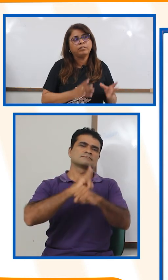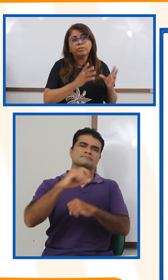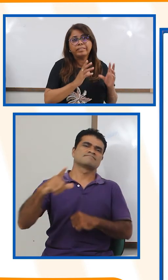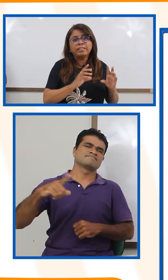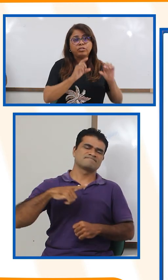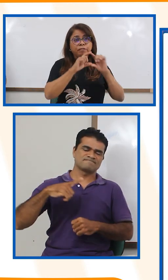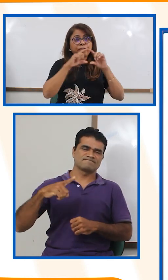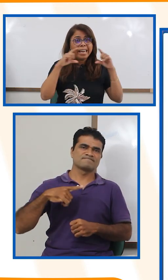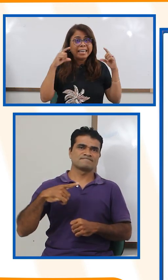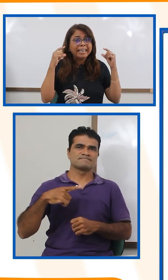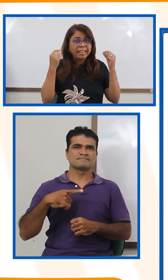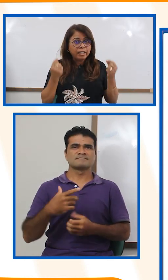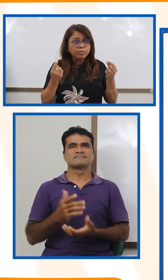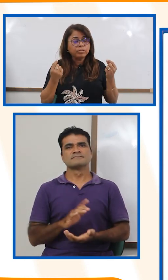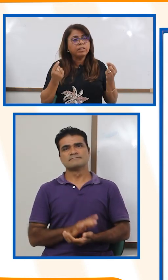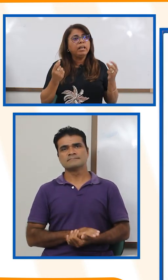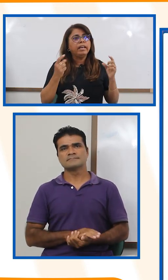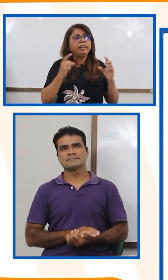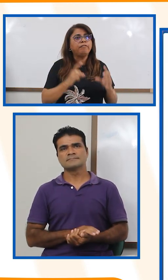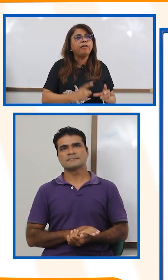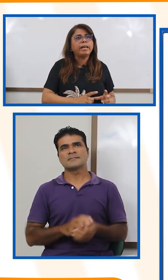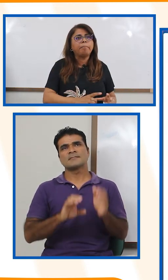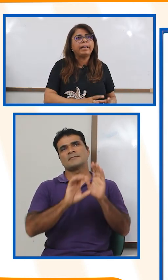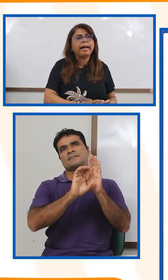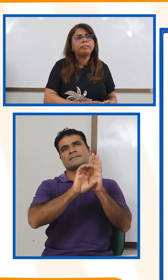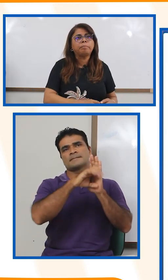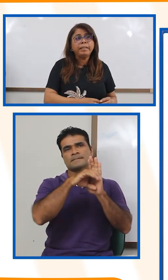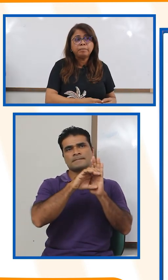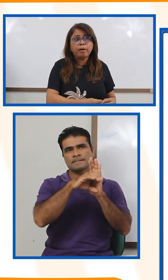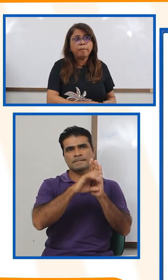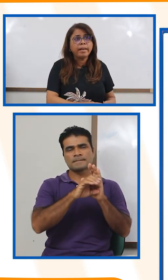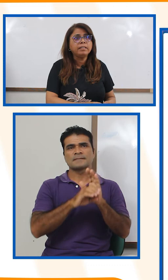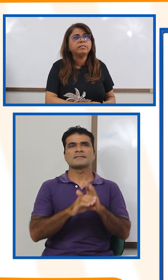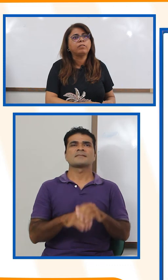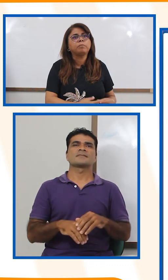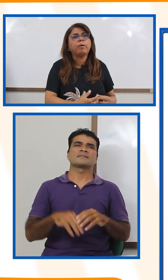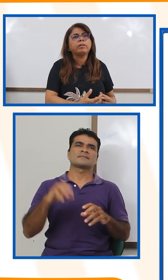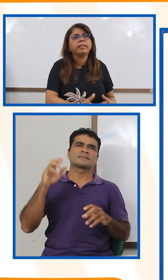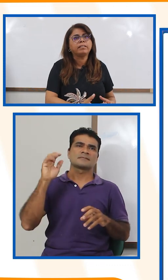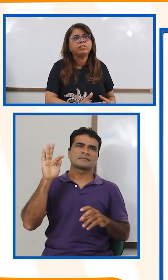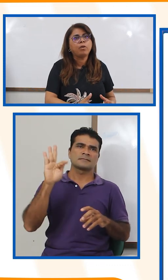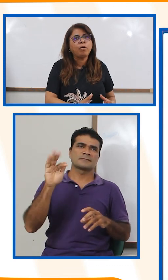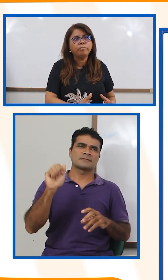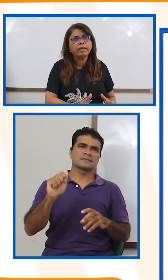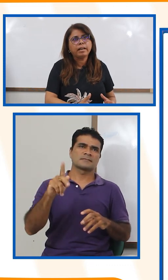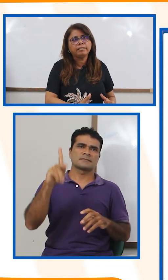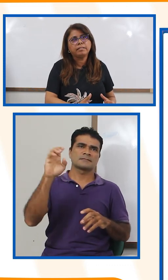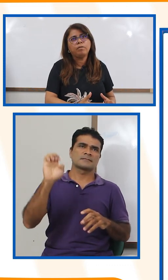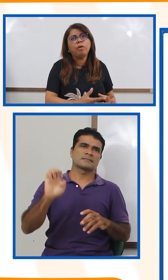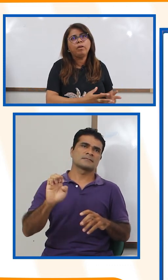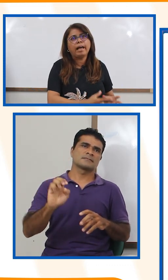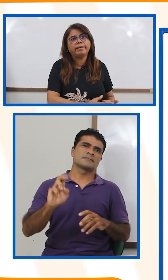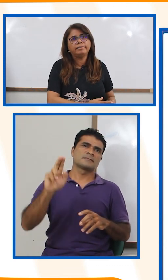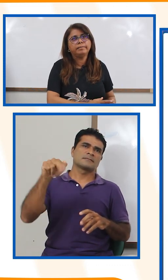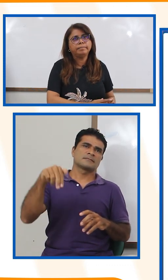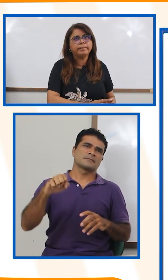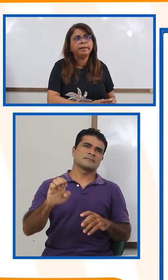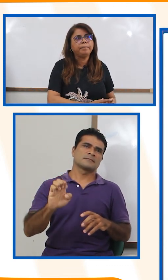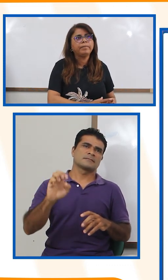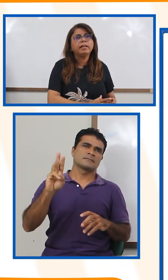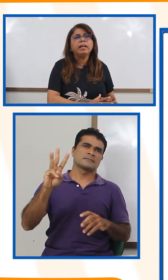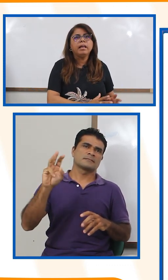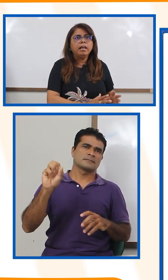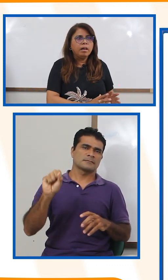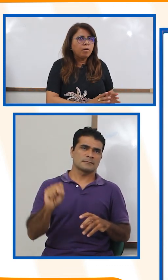conceito, né, esse conceito de fake news, ele foi aplicado principalmente aos portais de comunicação online,